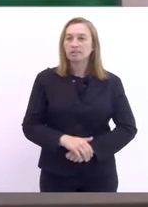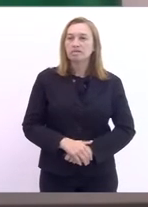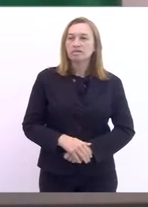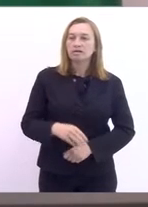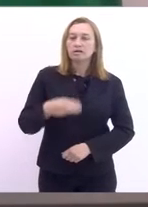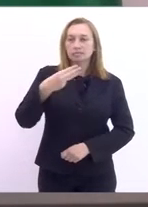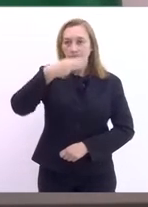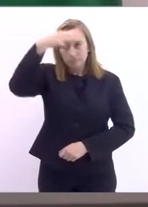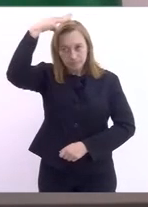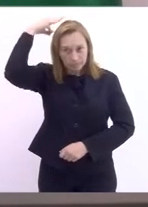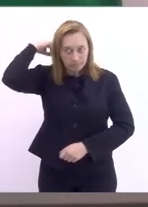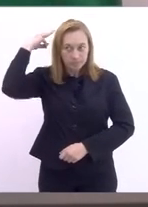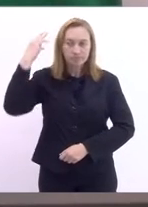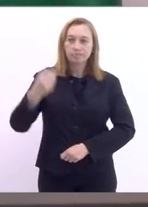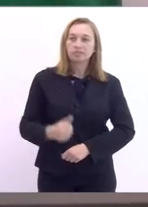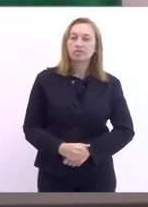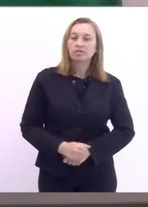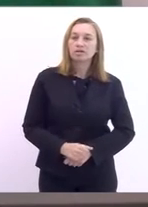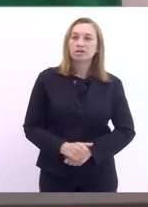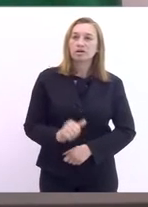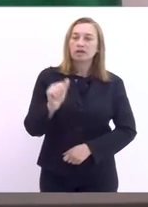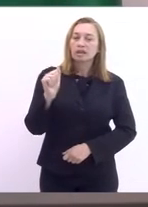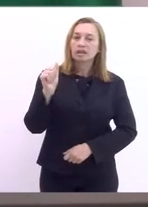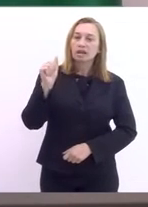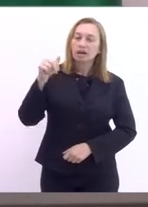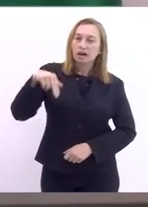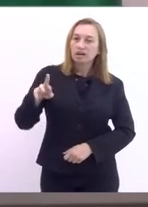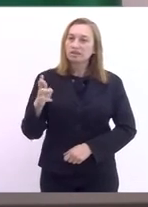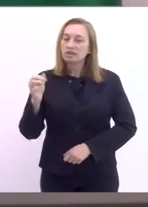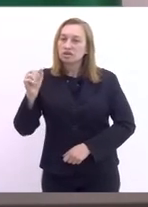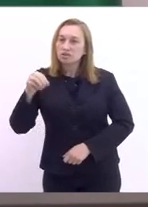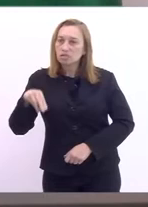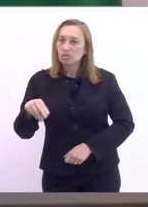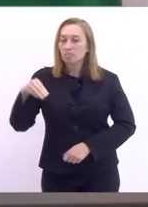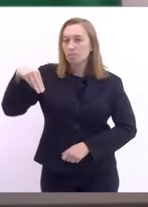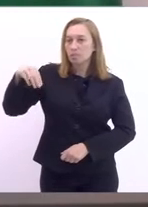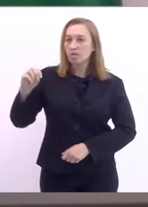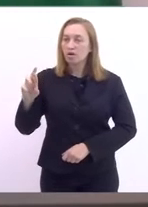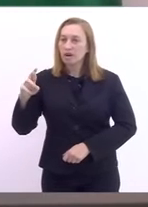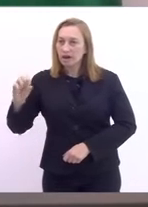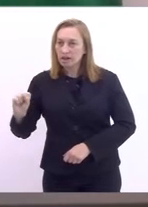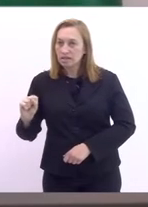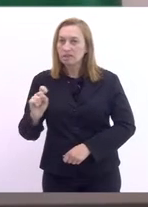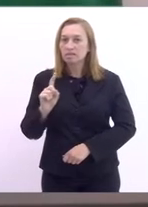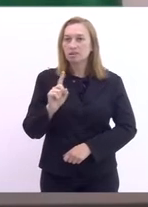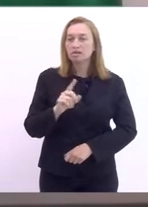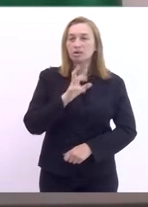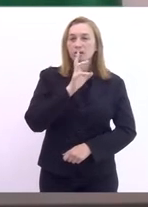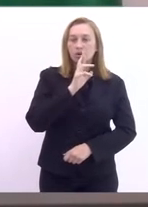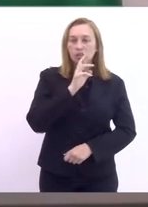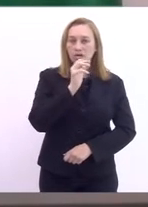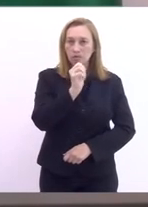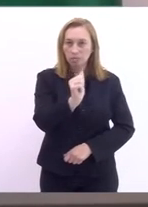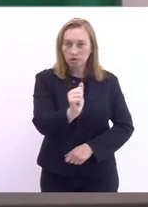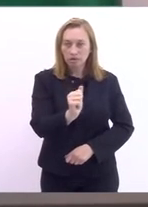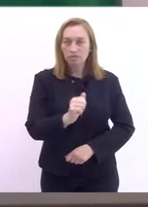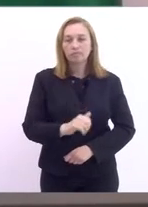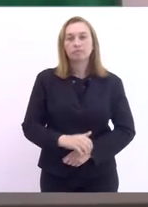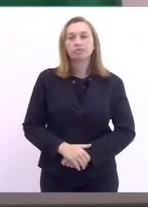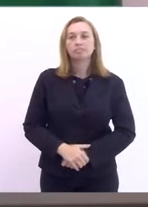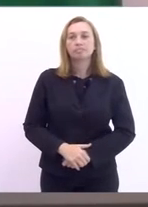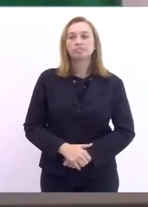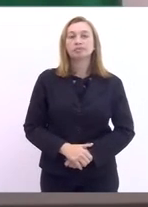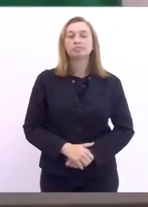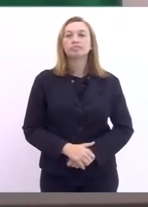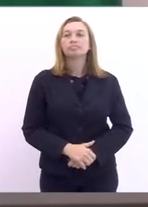Márcio Pacheco, Anderson Moraes e Rodrigo Amorim.